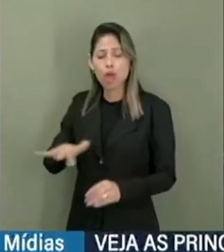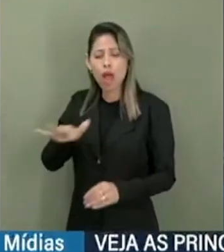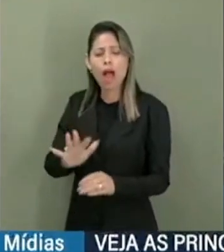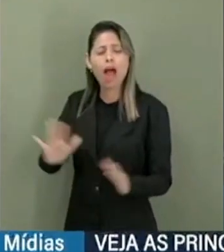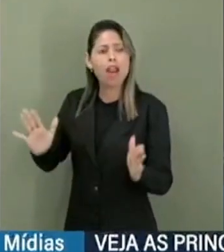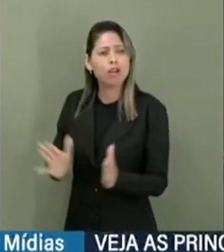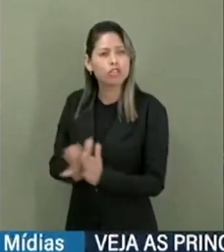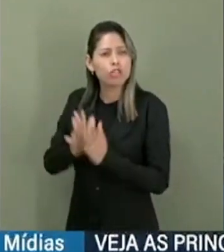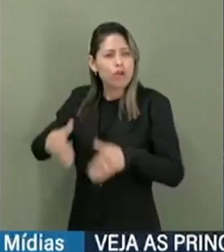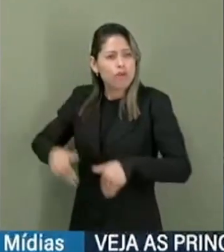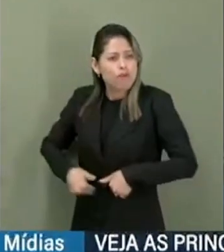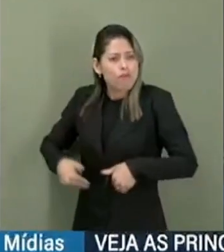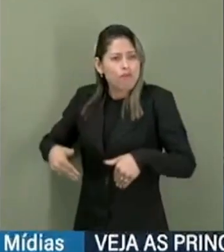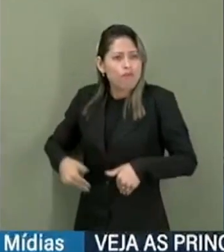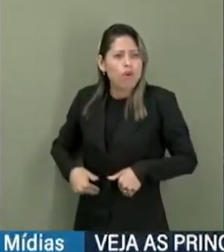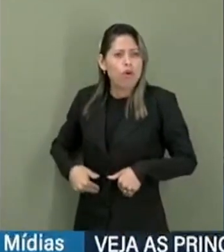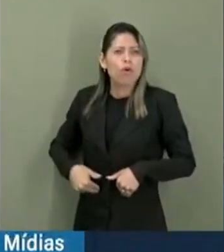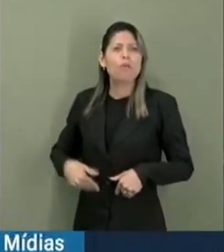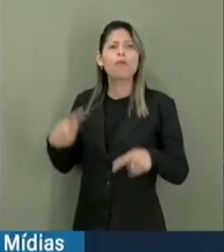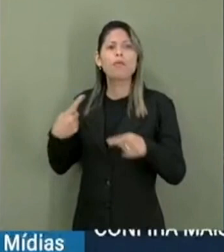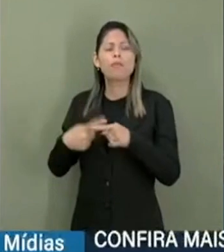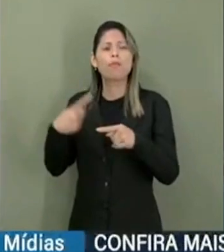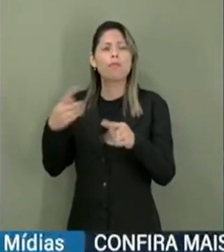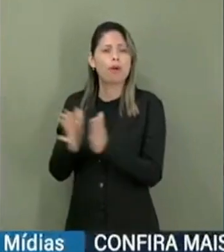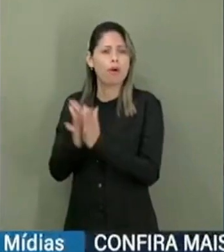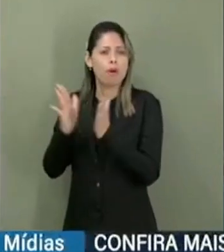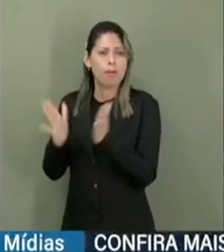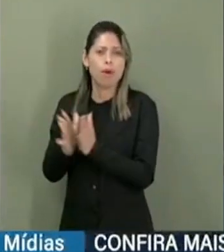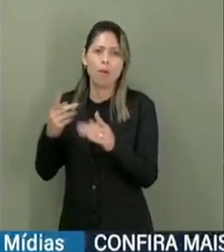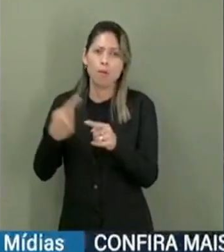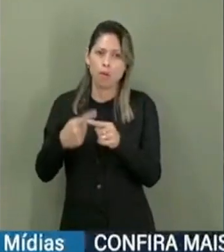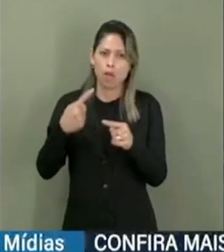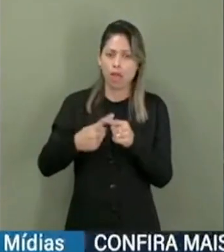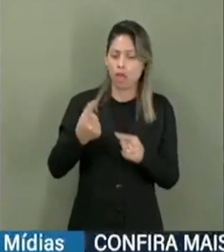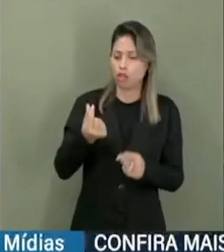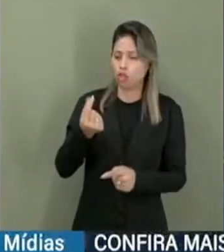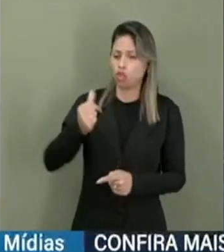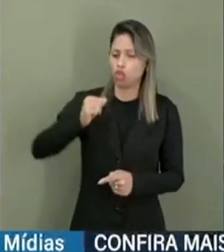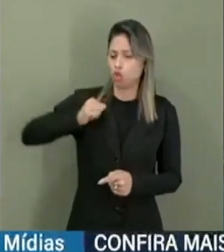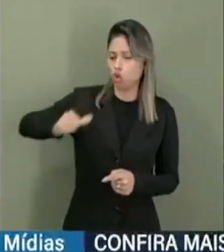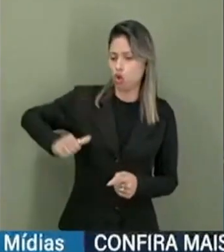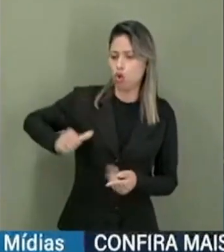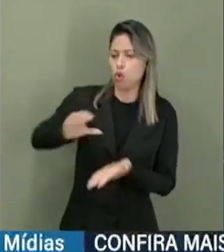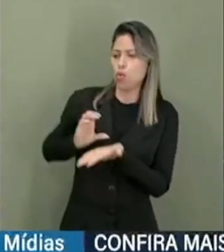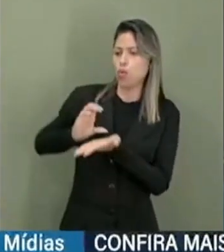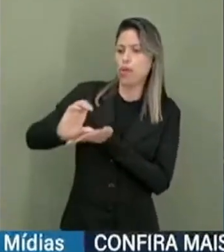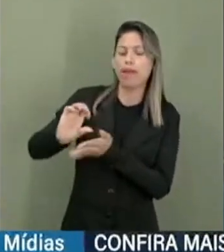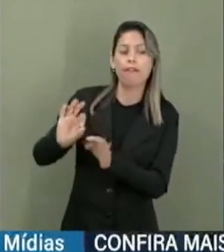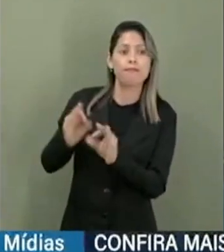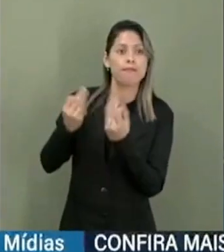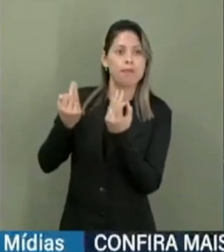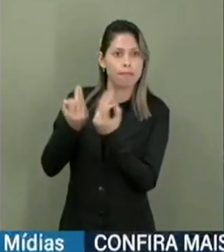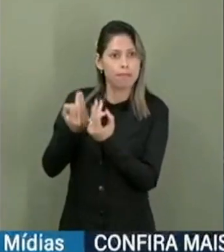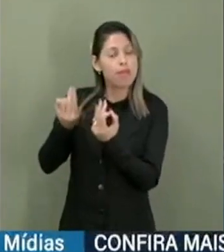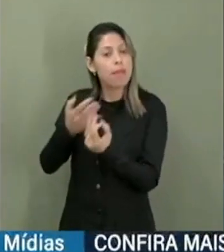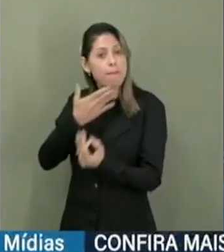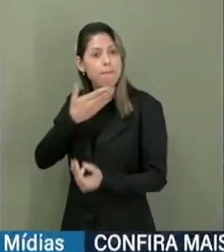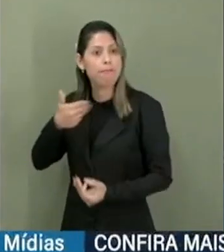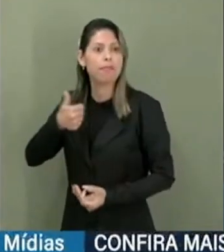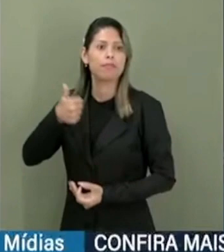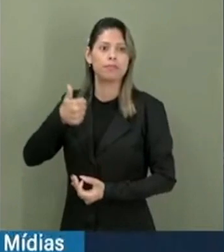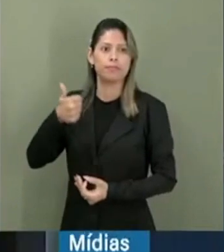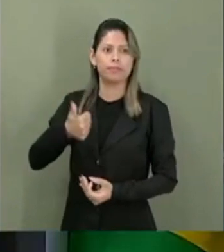razão pela qual Bolsa Família voltou mais forte valores adicionais